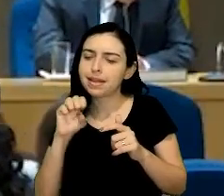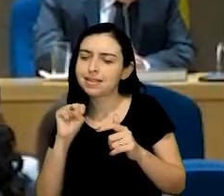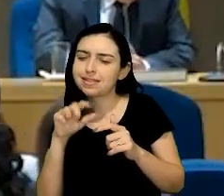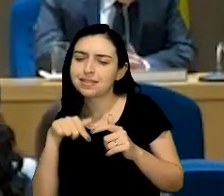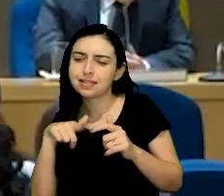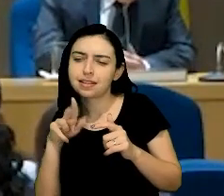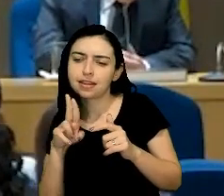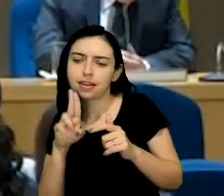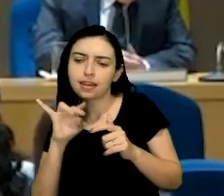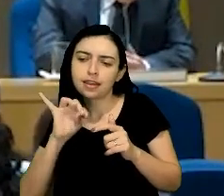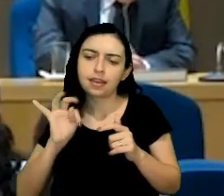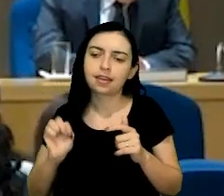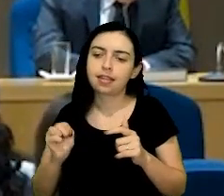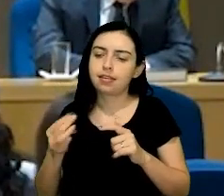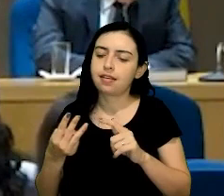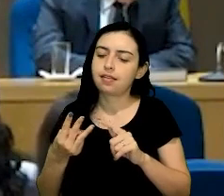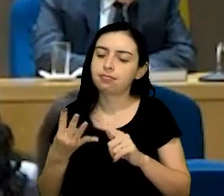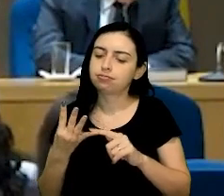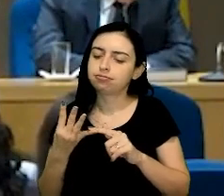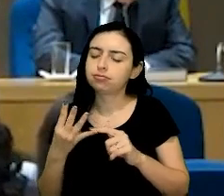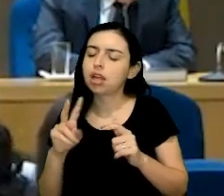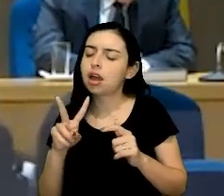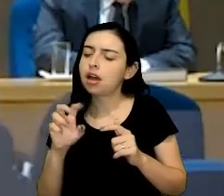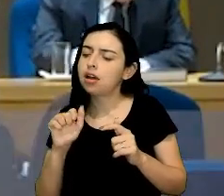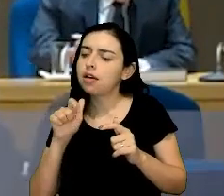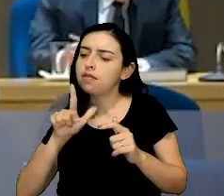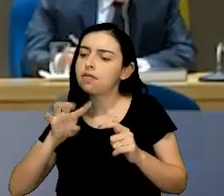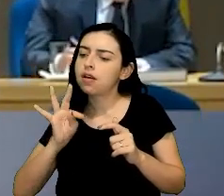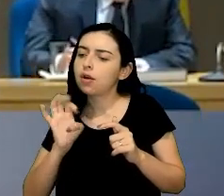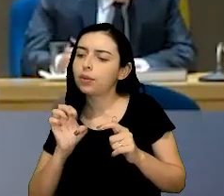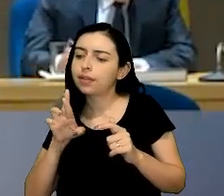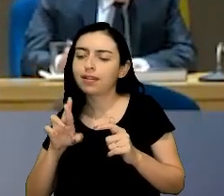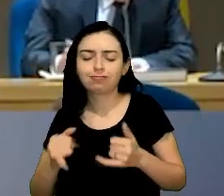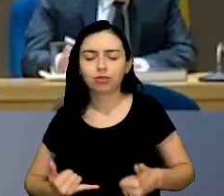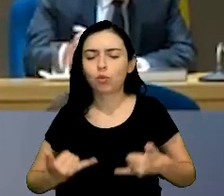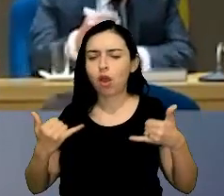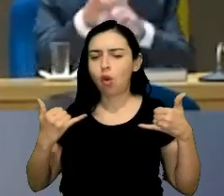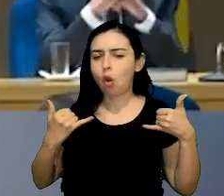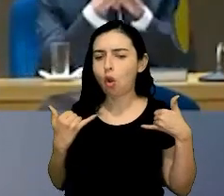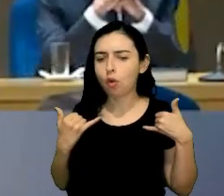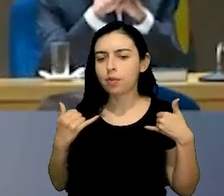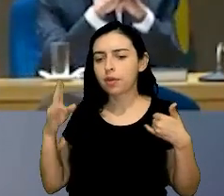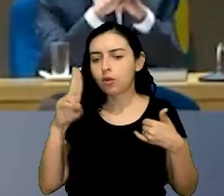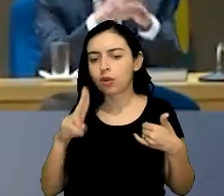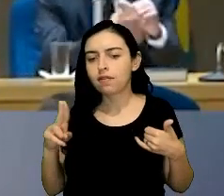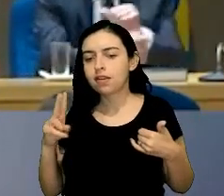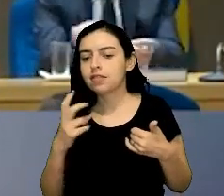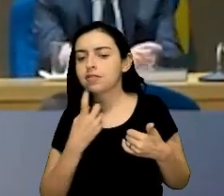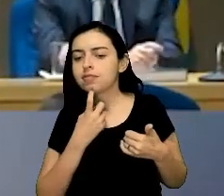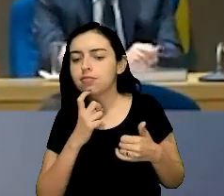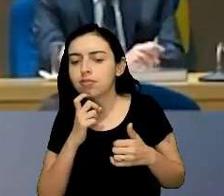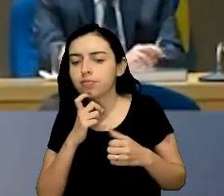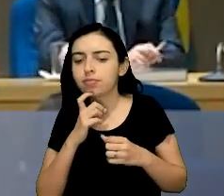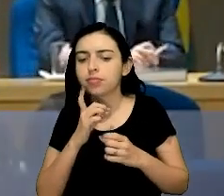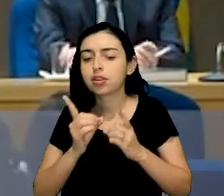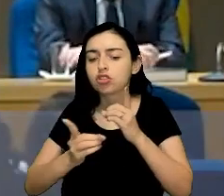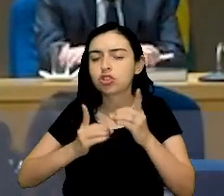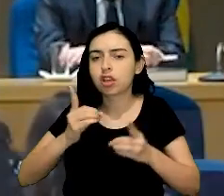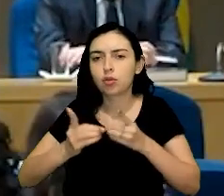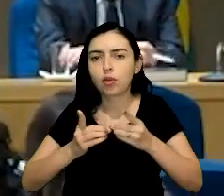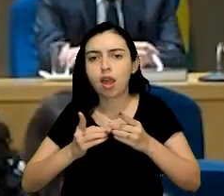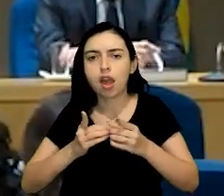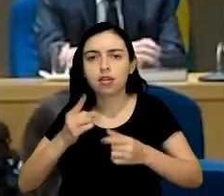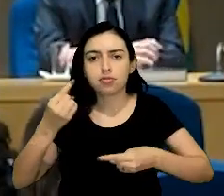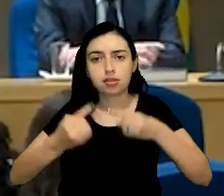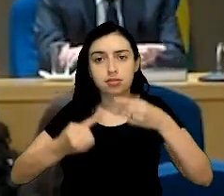magistrados. É uma honra para a Universidade Estadual de Campinas poder dialogar, estreitar nosso debate